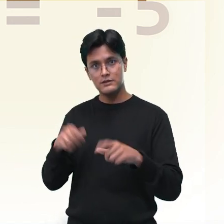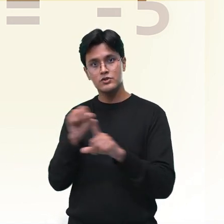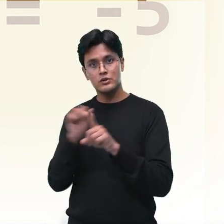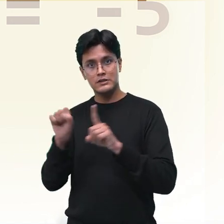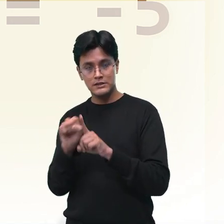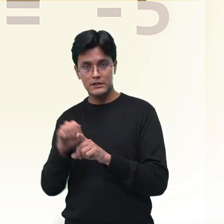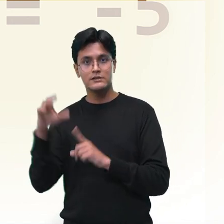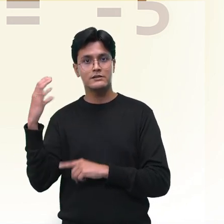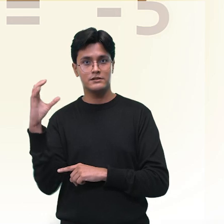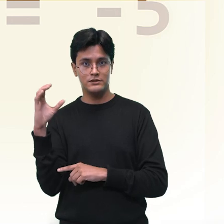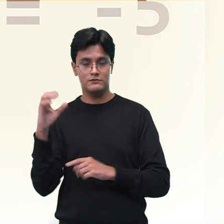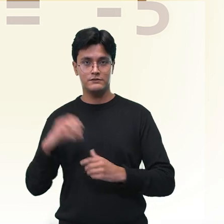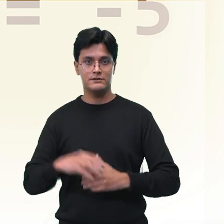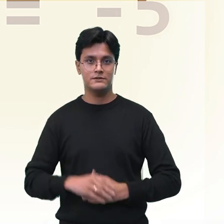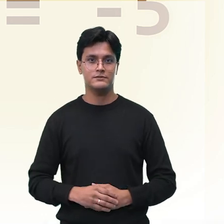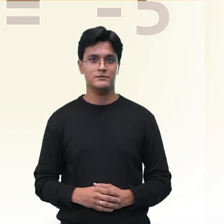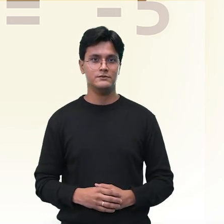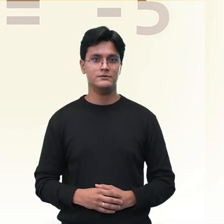científicas.